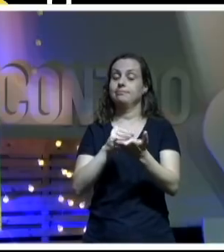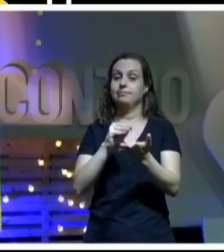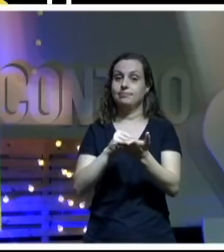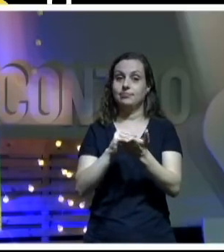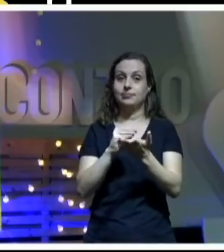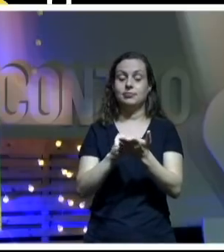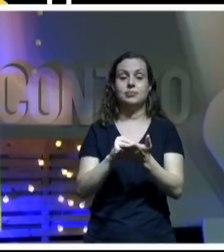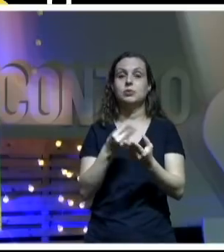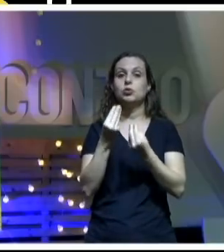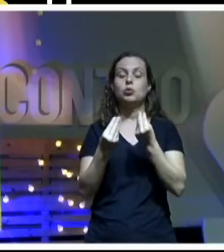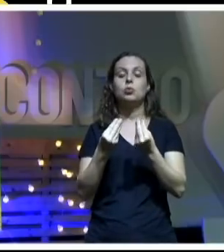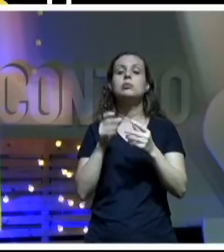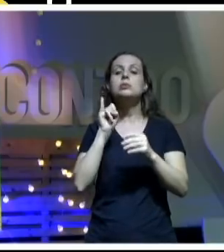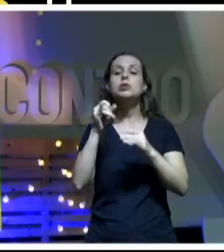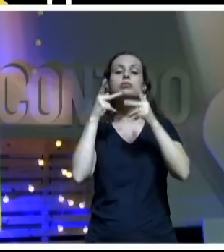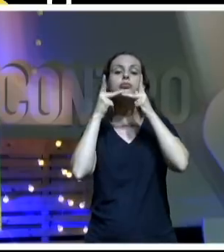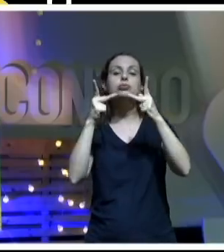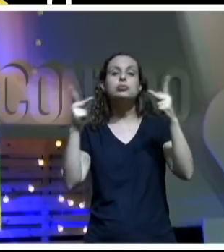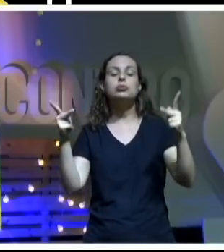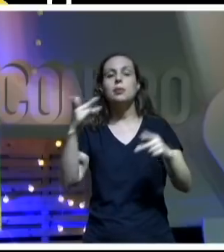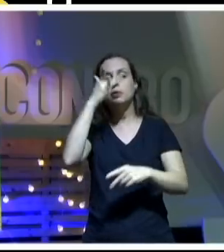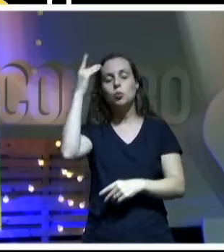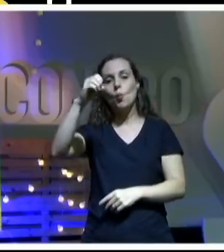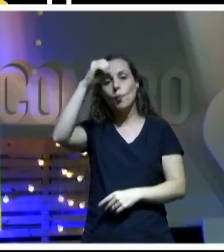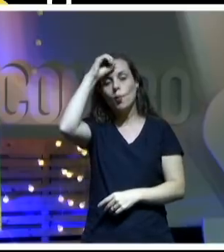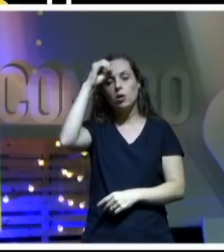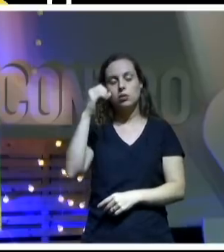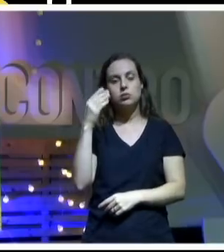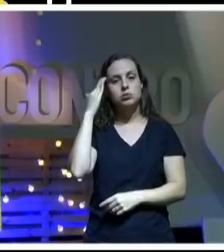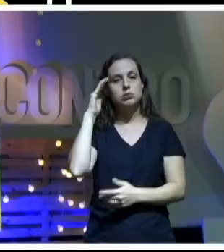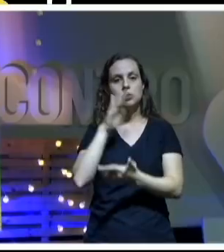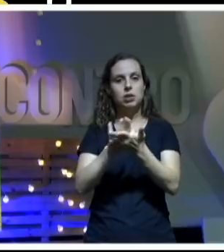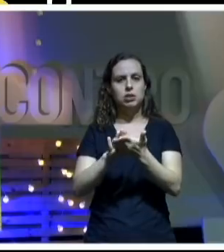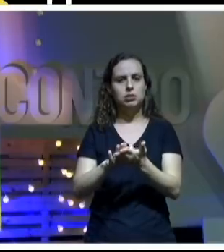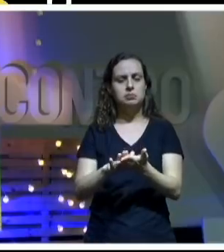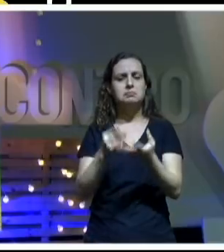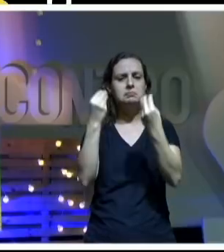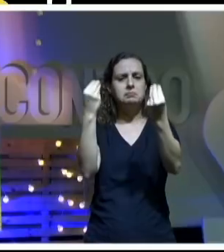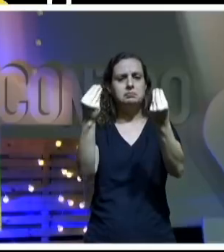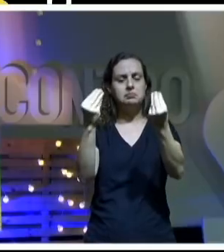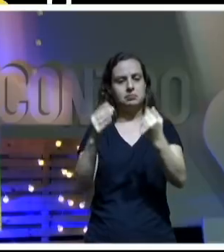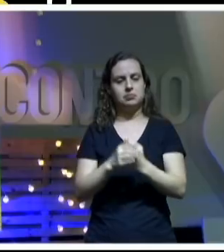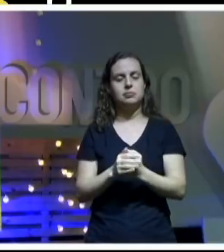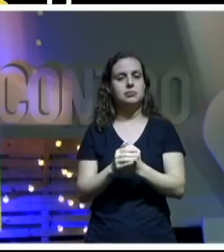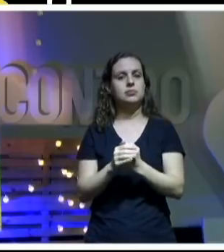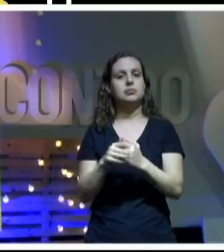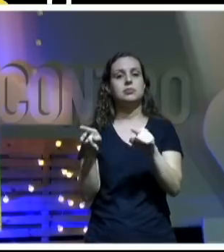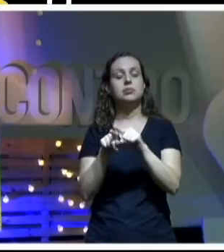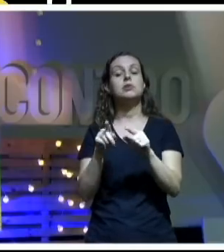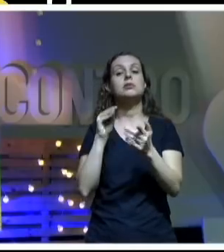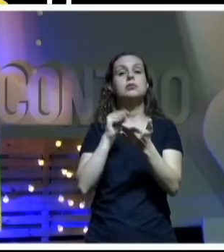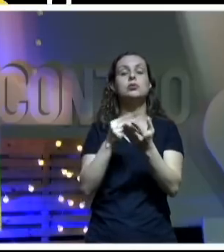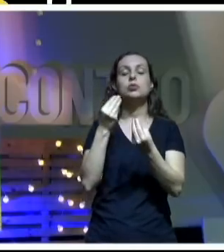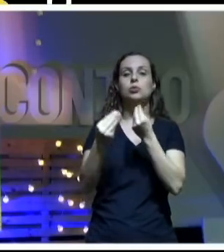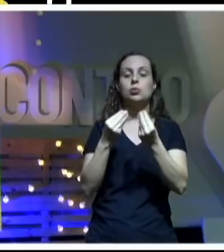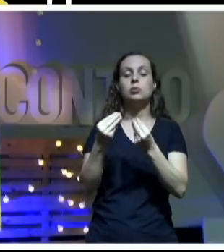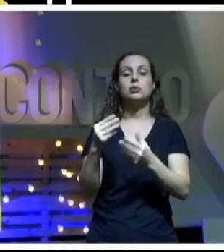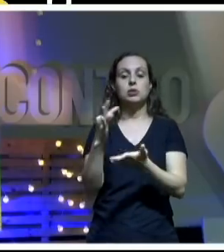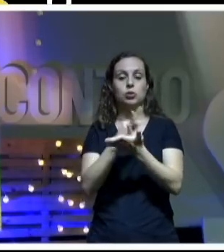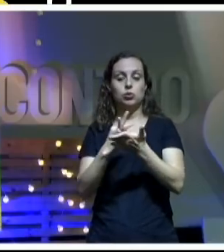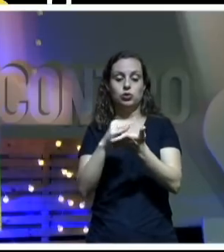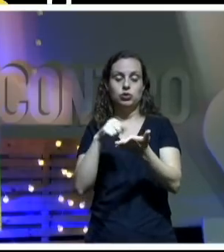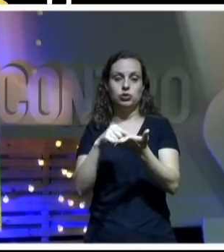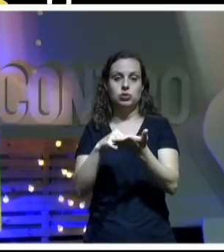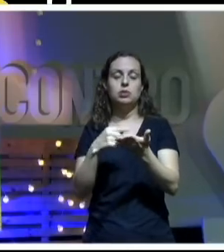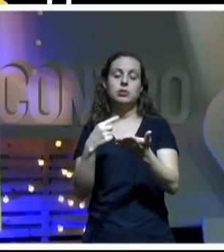uma visão renovada é necessária um tipo de pastor e teólogo que não está apenas envolvido com a teologia como um fim em si mesmo escreveu